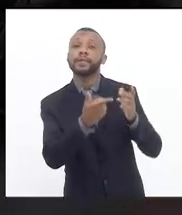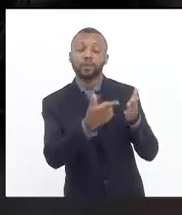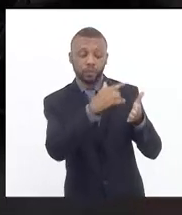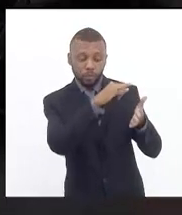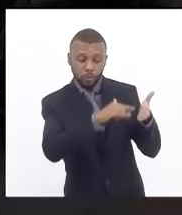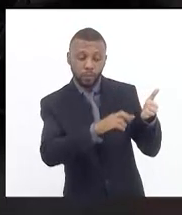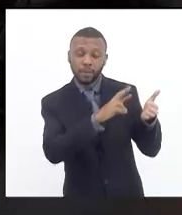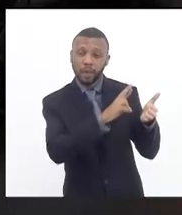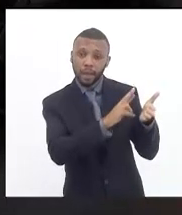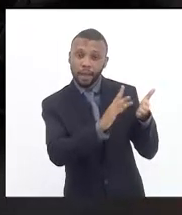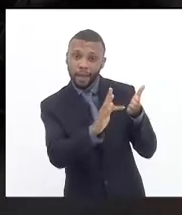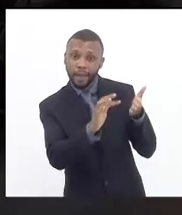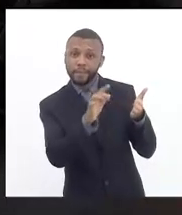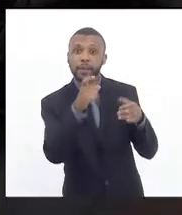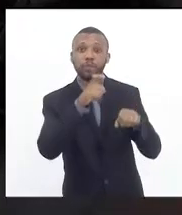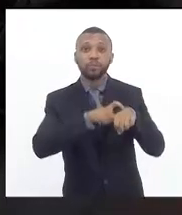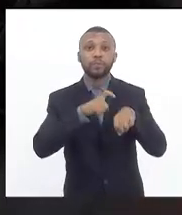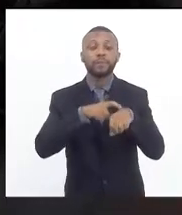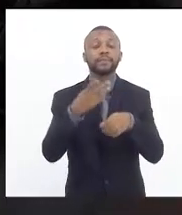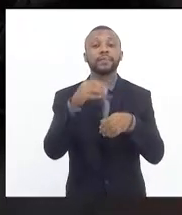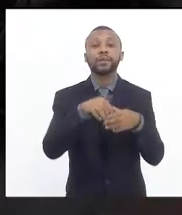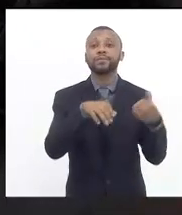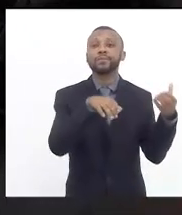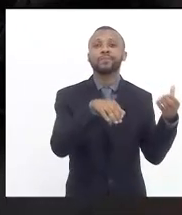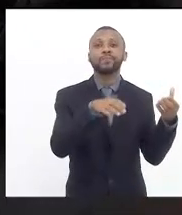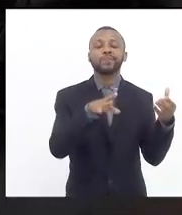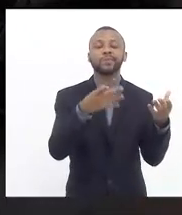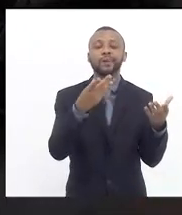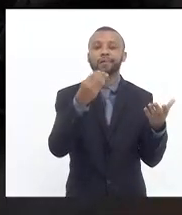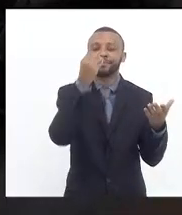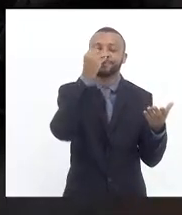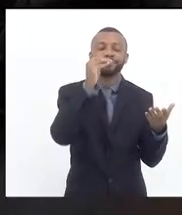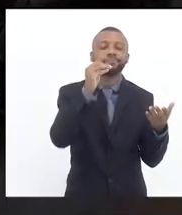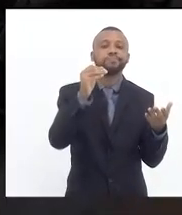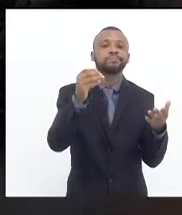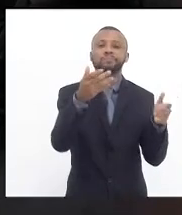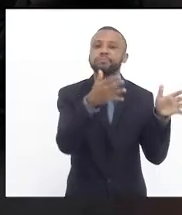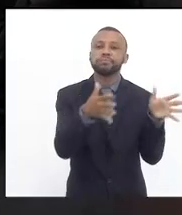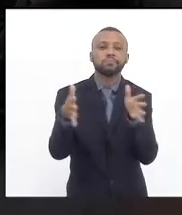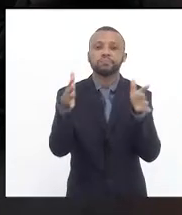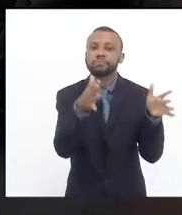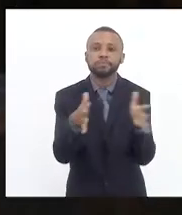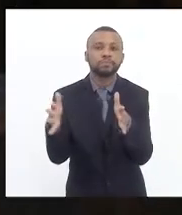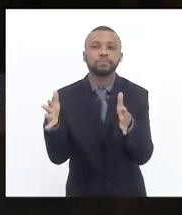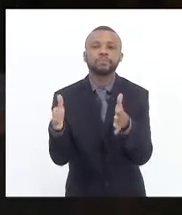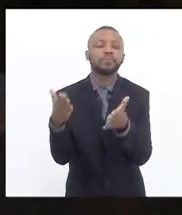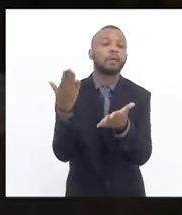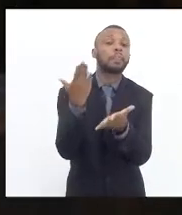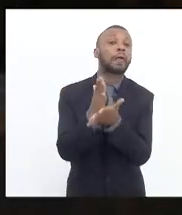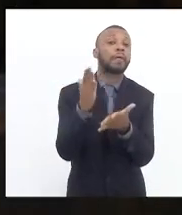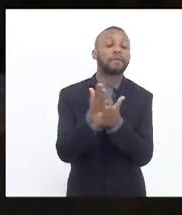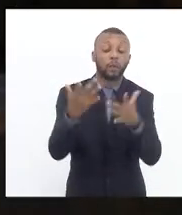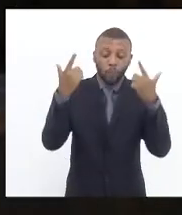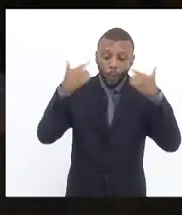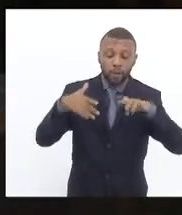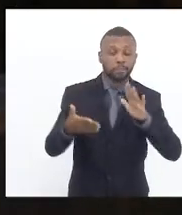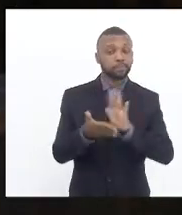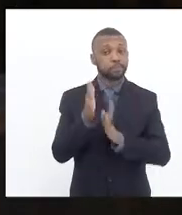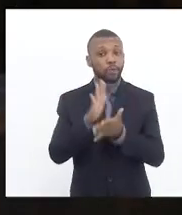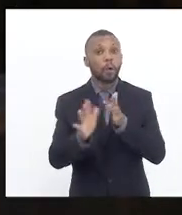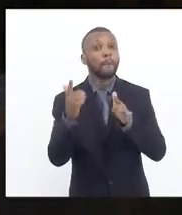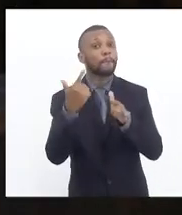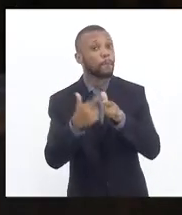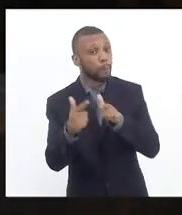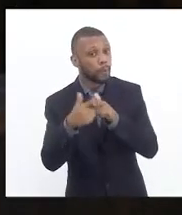regime de recuperação fiscal lá como estava no Congresso Nacional deixaram passar e como se não tivessem nada a ver com a questão do Rio de Janeiro